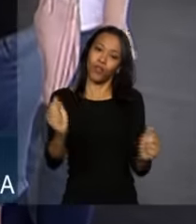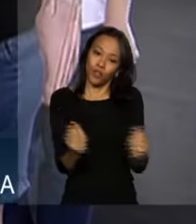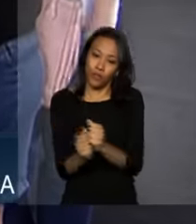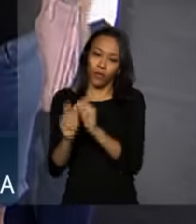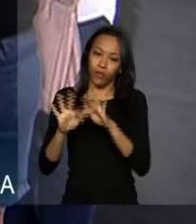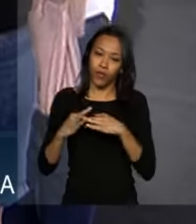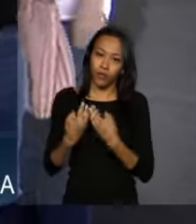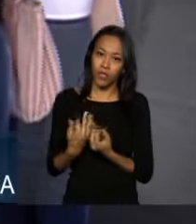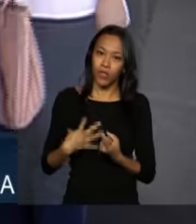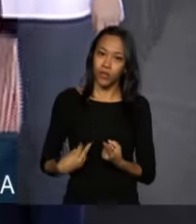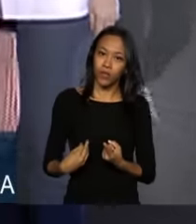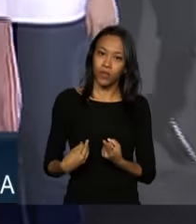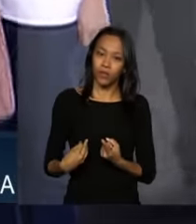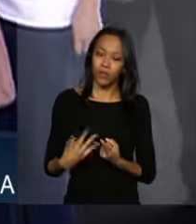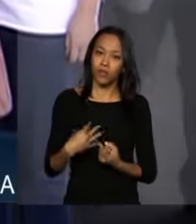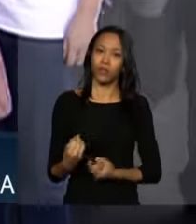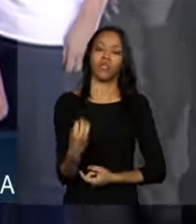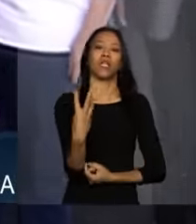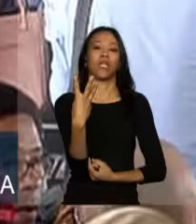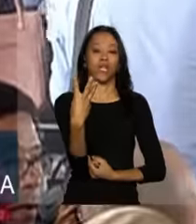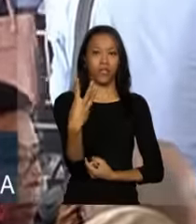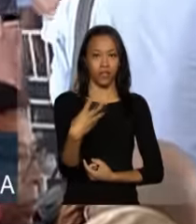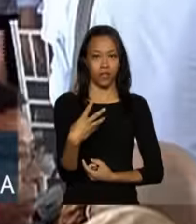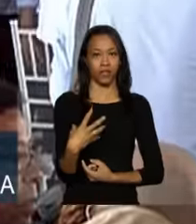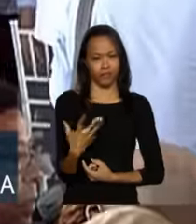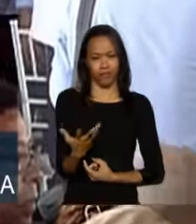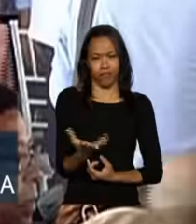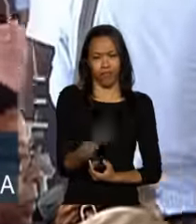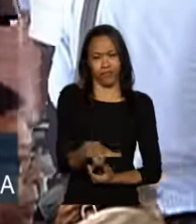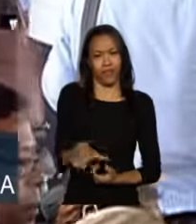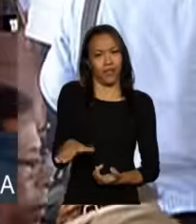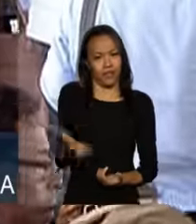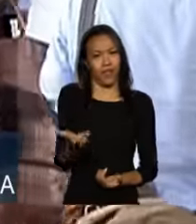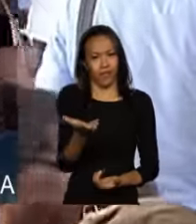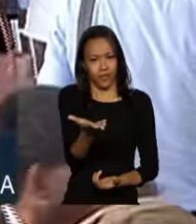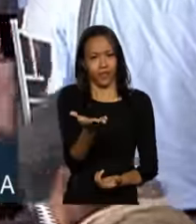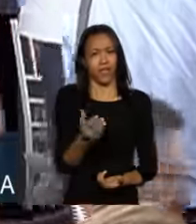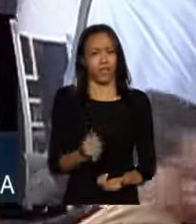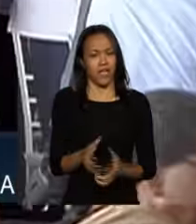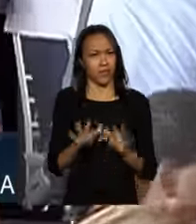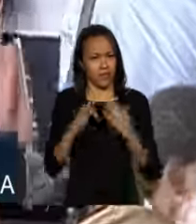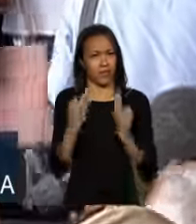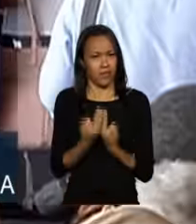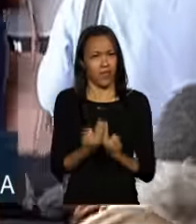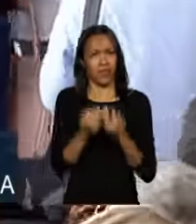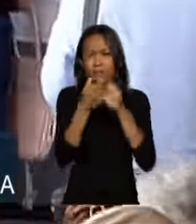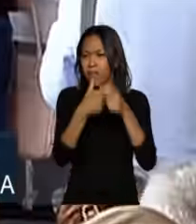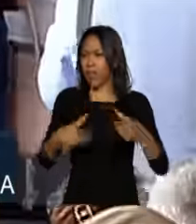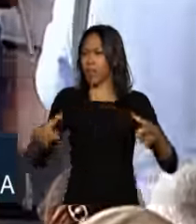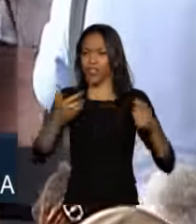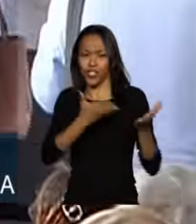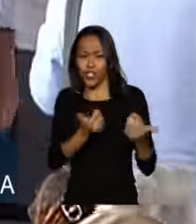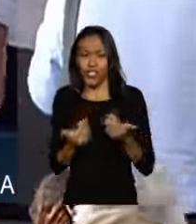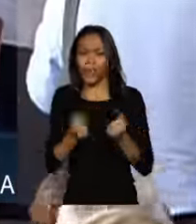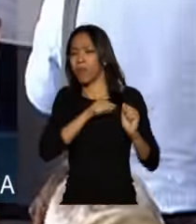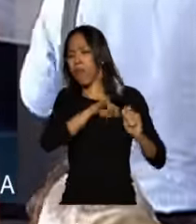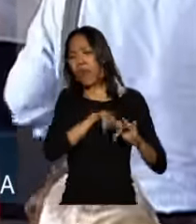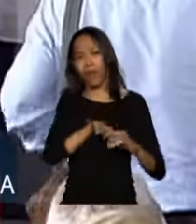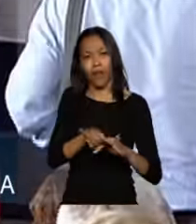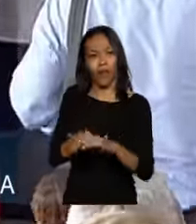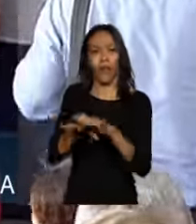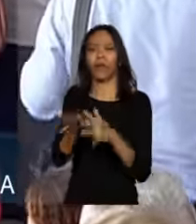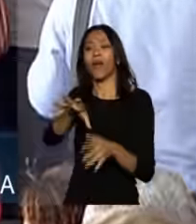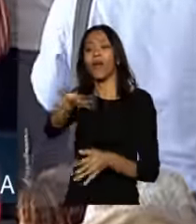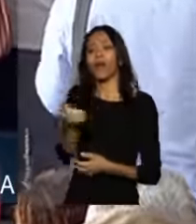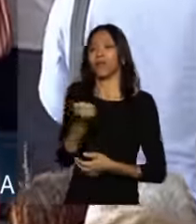família, três filhas e um filho, muitas crianças. Geralmente as famílias aproveitam para subir inteiras no palco do Minha Casa